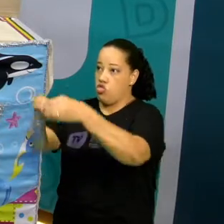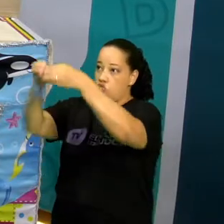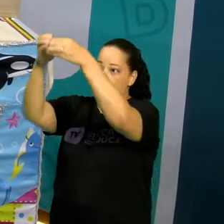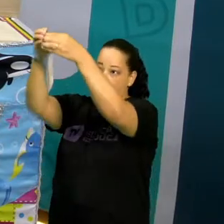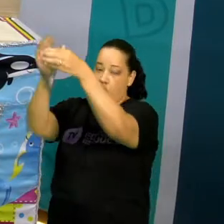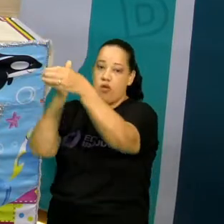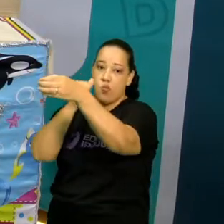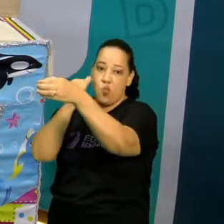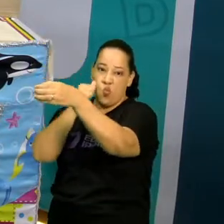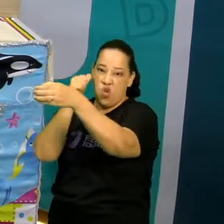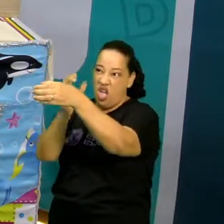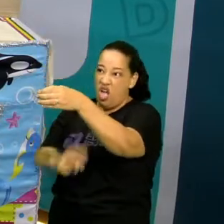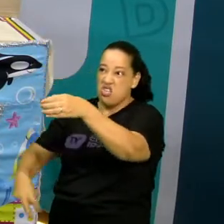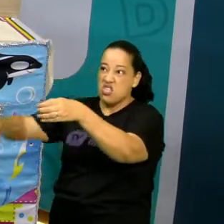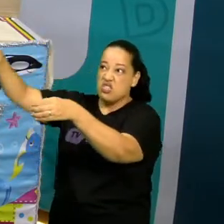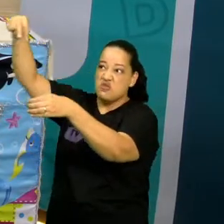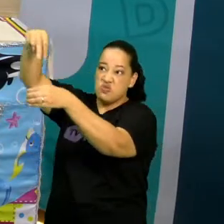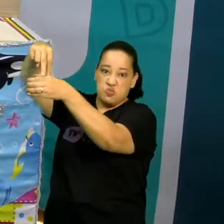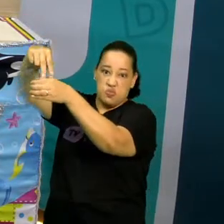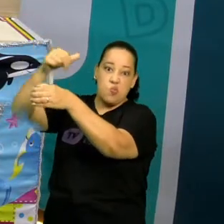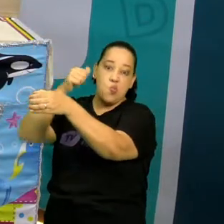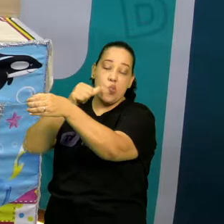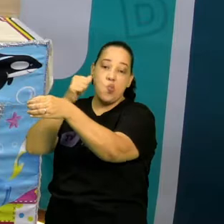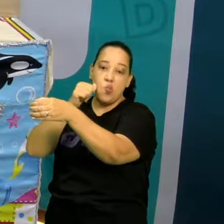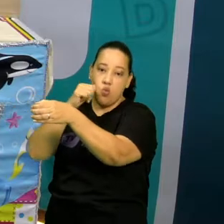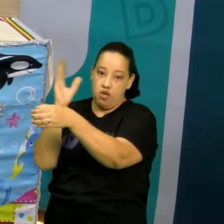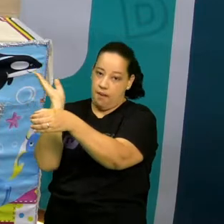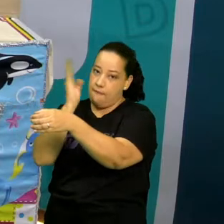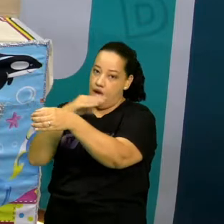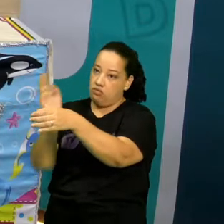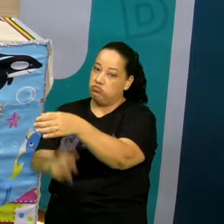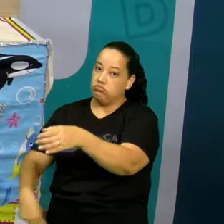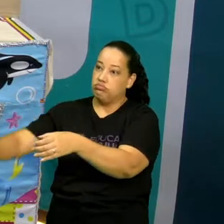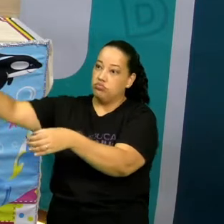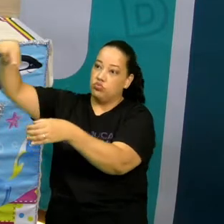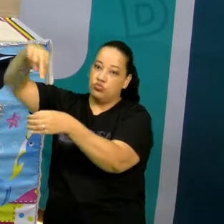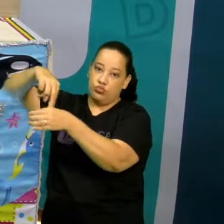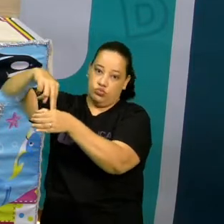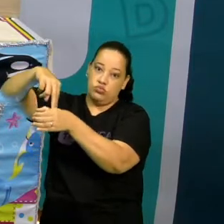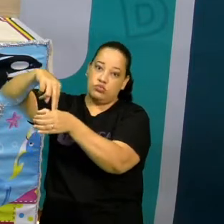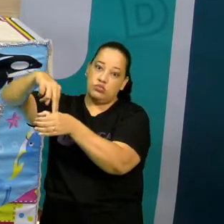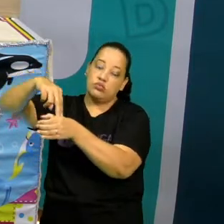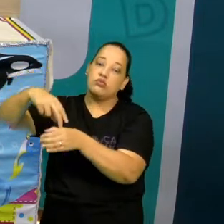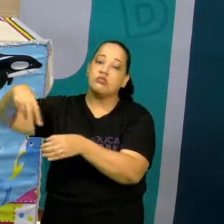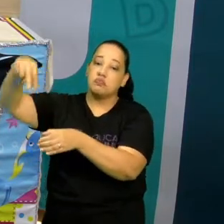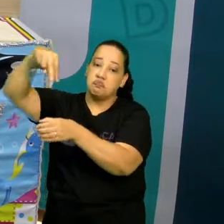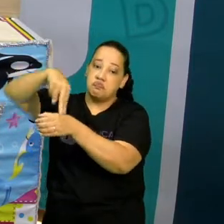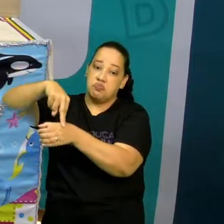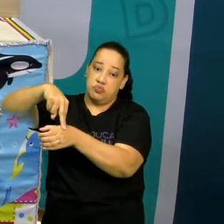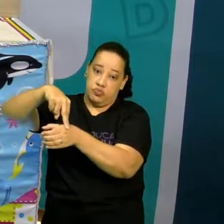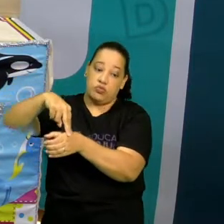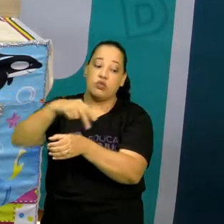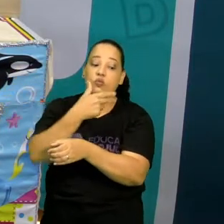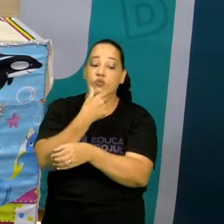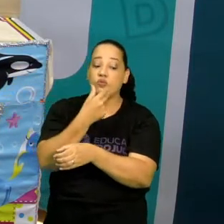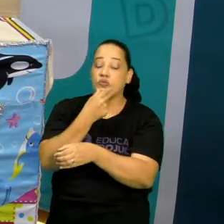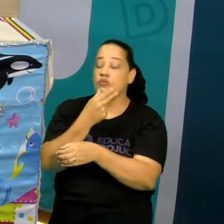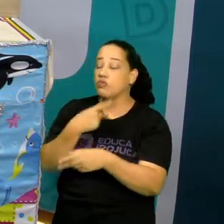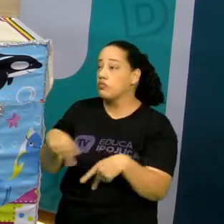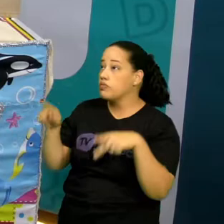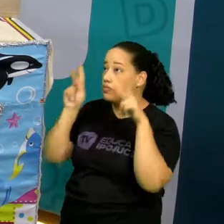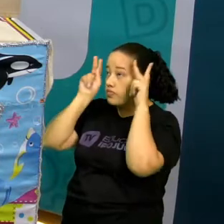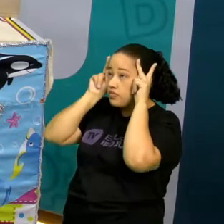príncipe a mulher mar e foi quando o príncipe chegou